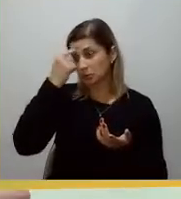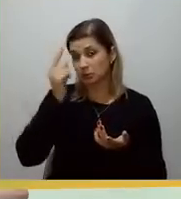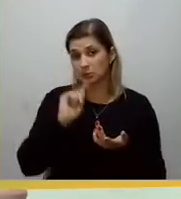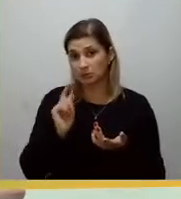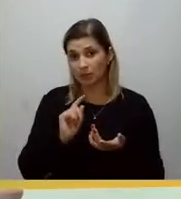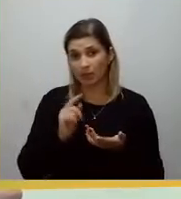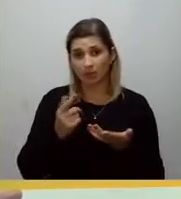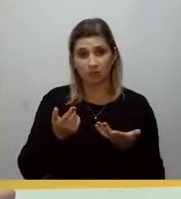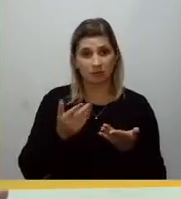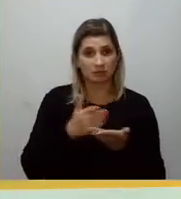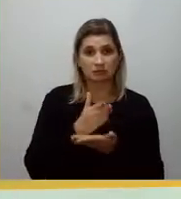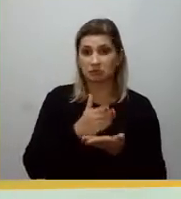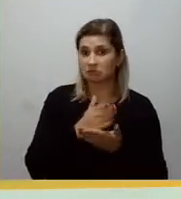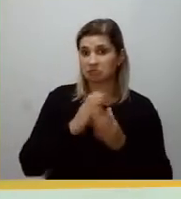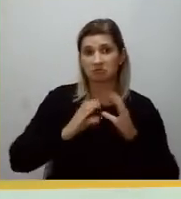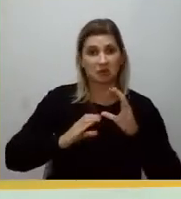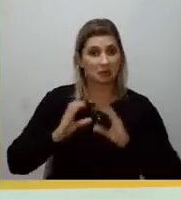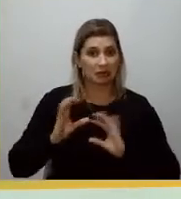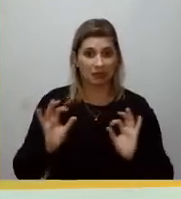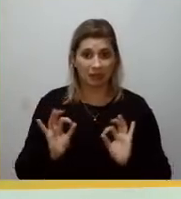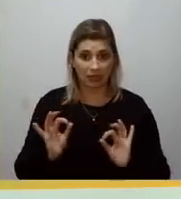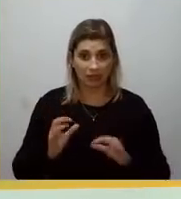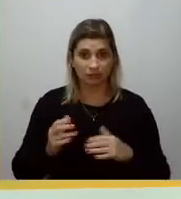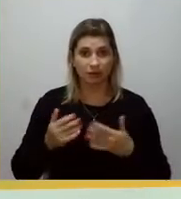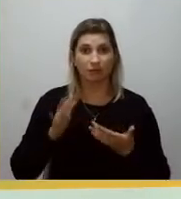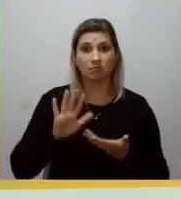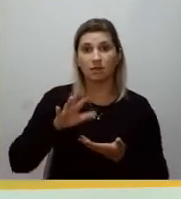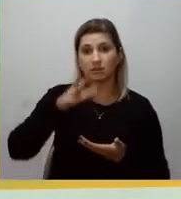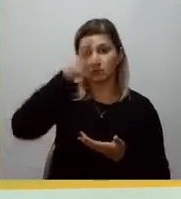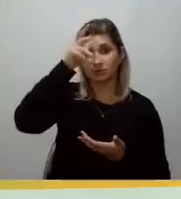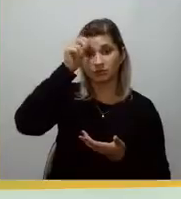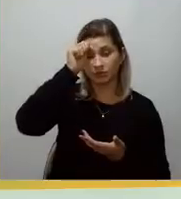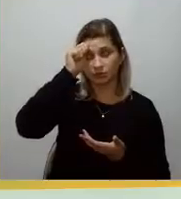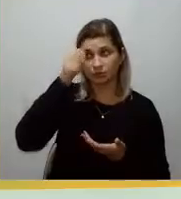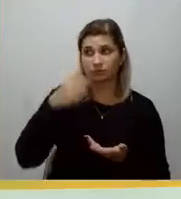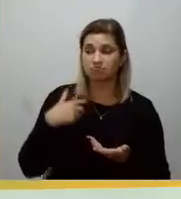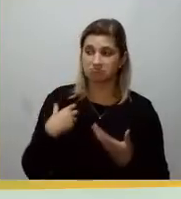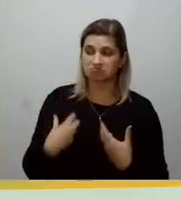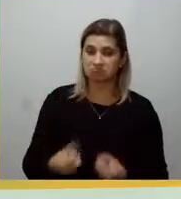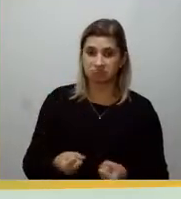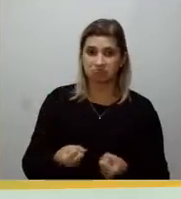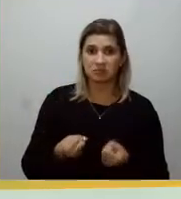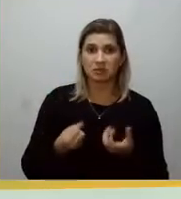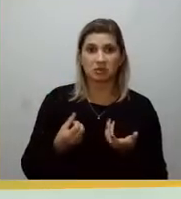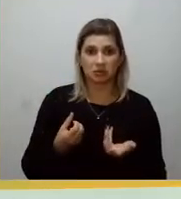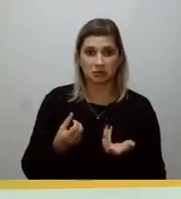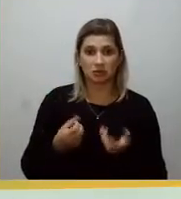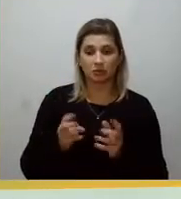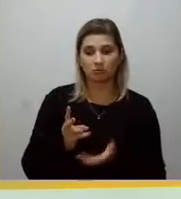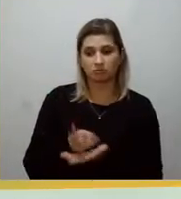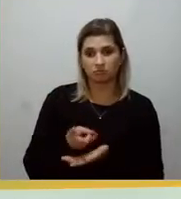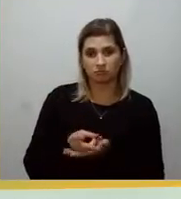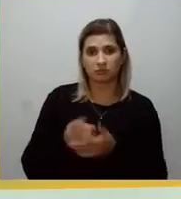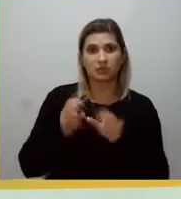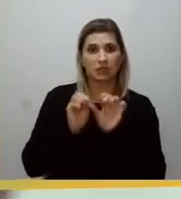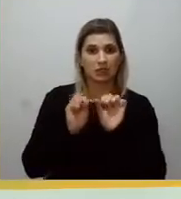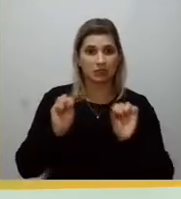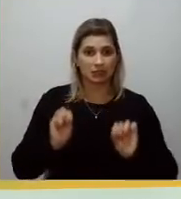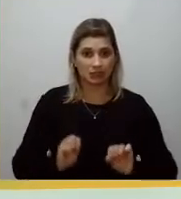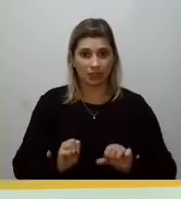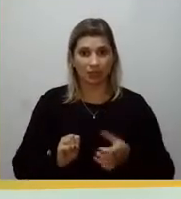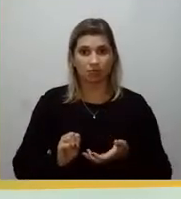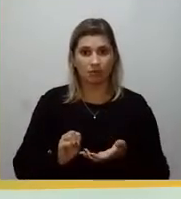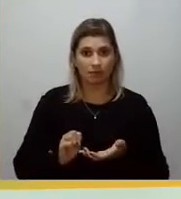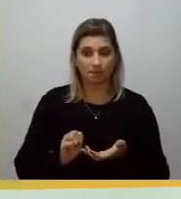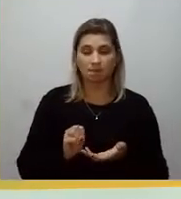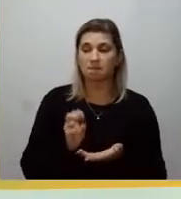nenhum concurso. E a prefeitura resolveu correr o risco de manter aquele sistema com aquelas pessoas e não